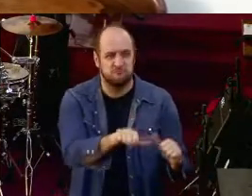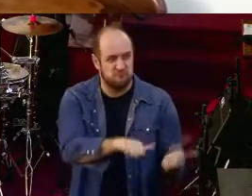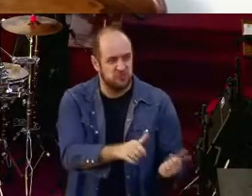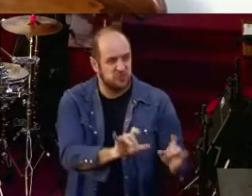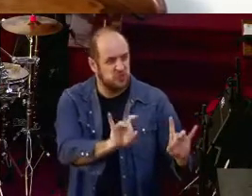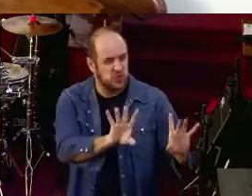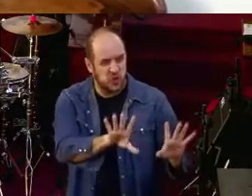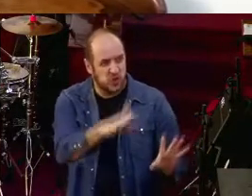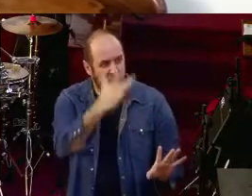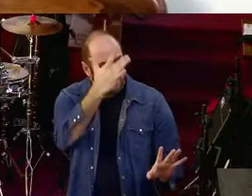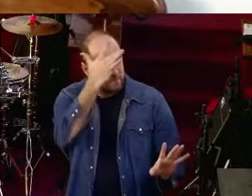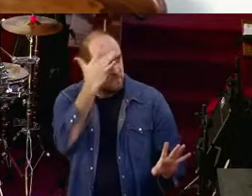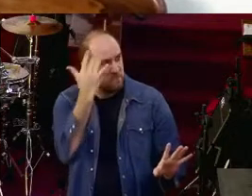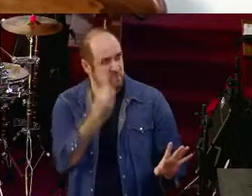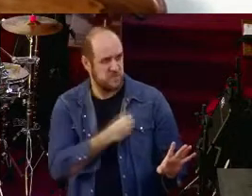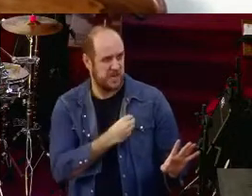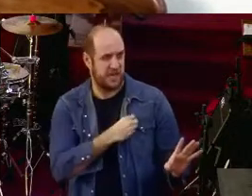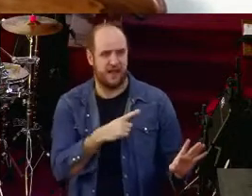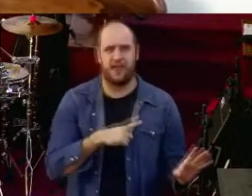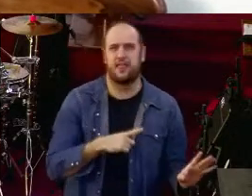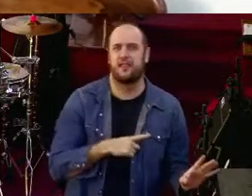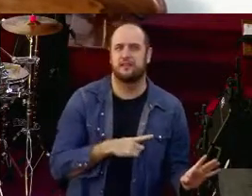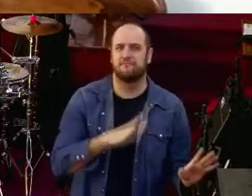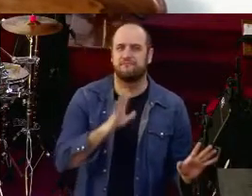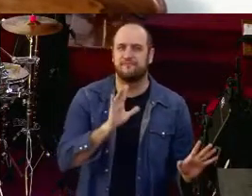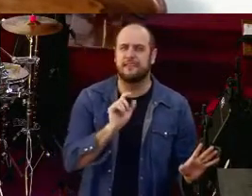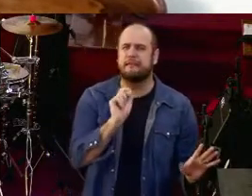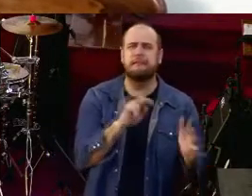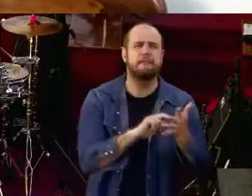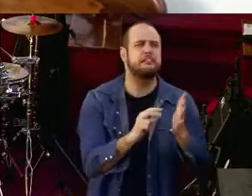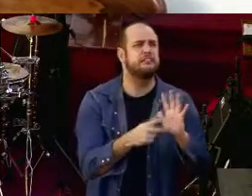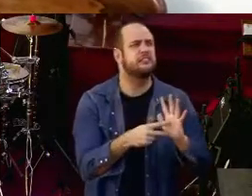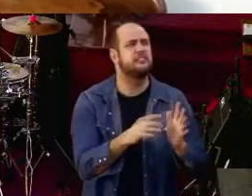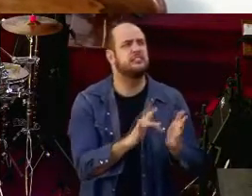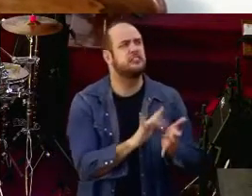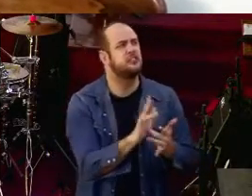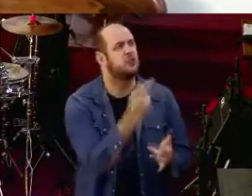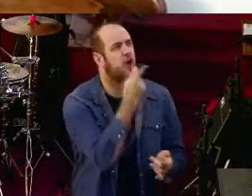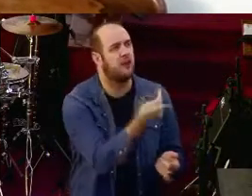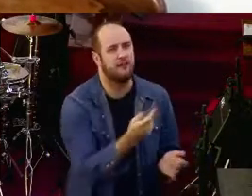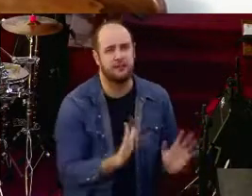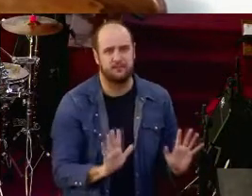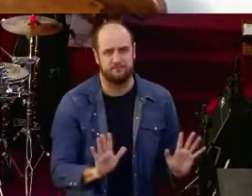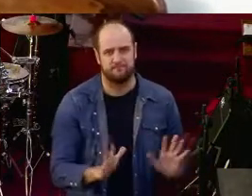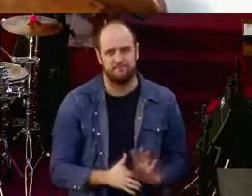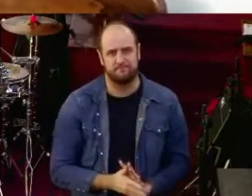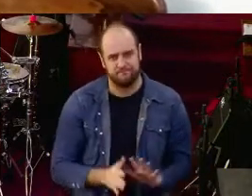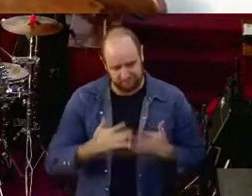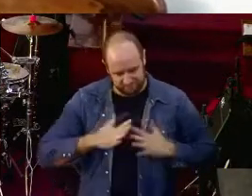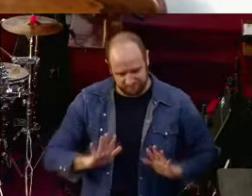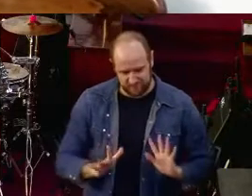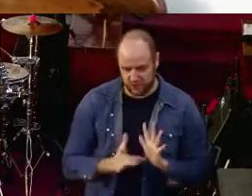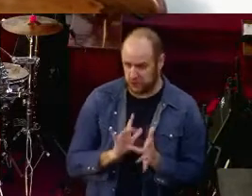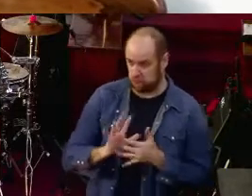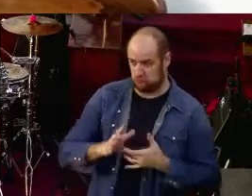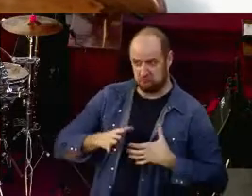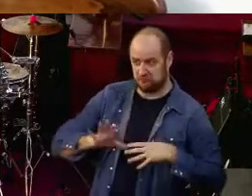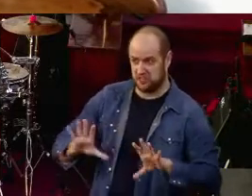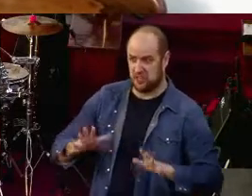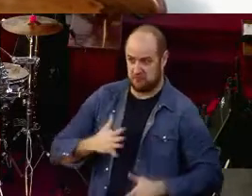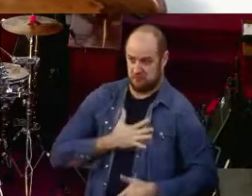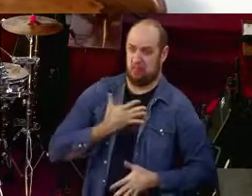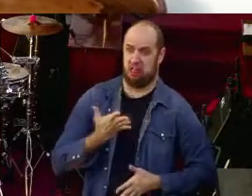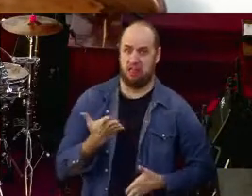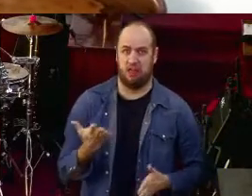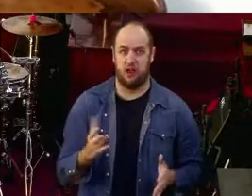Tem que ter uma mensagem nisso. Certamente, Jesus não estava ali para escandalizar judeus e não estava ali para dar